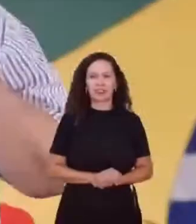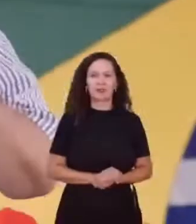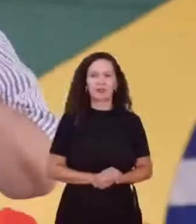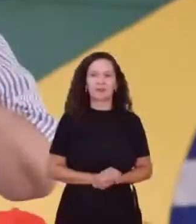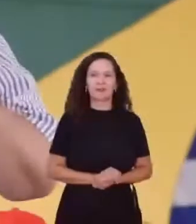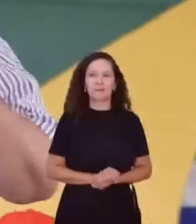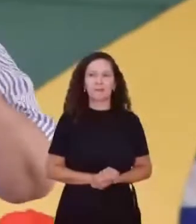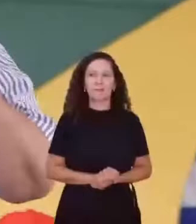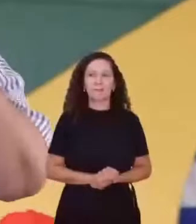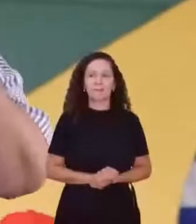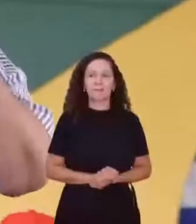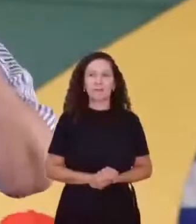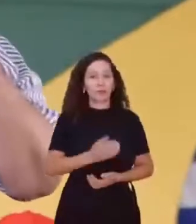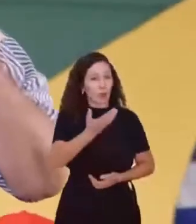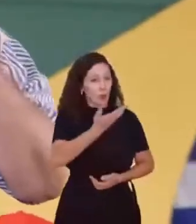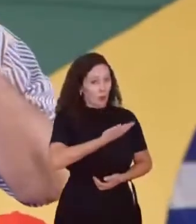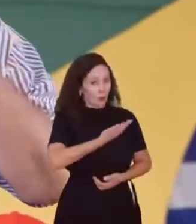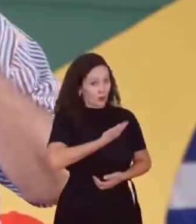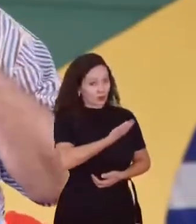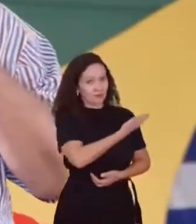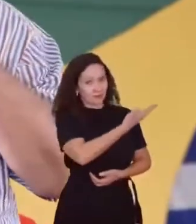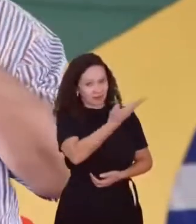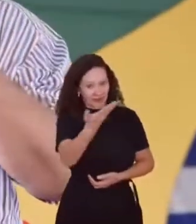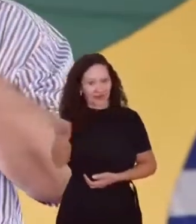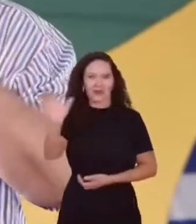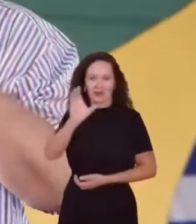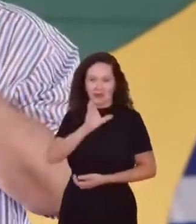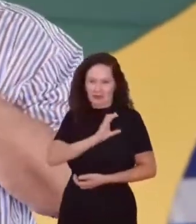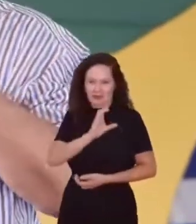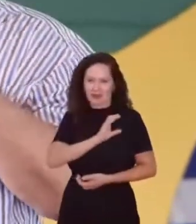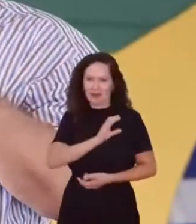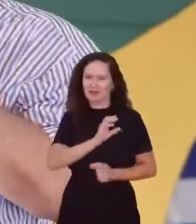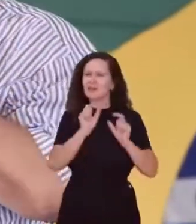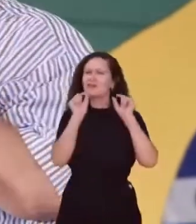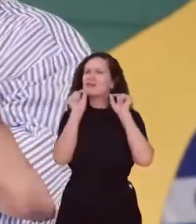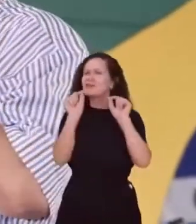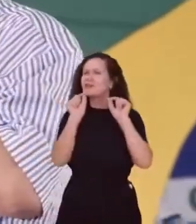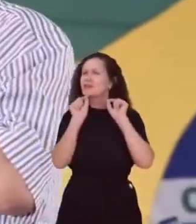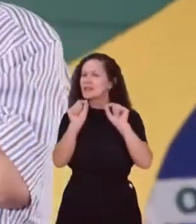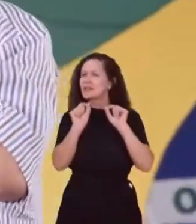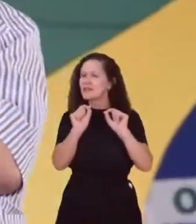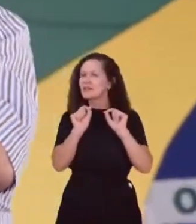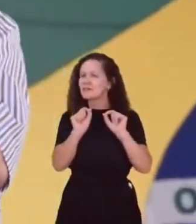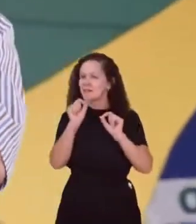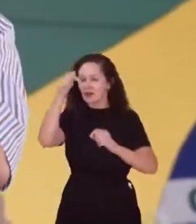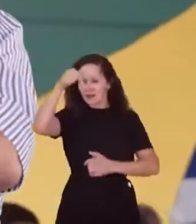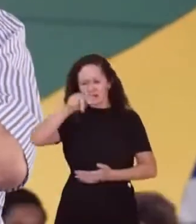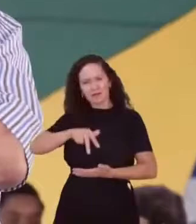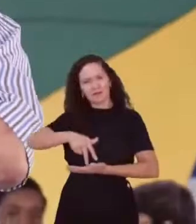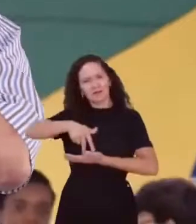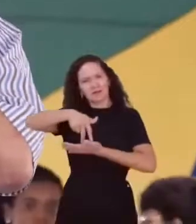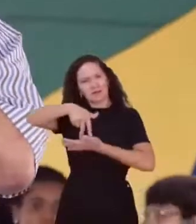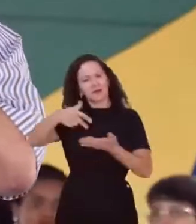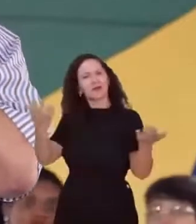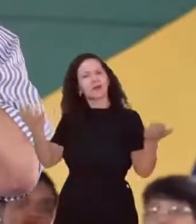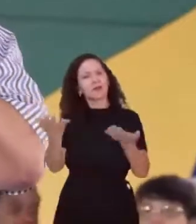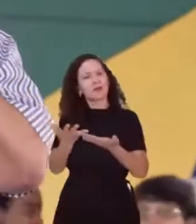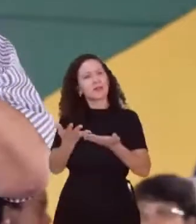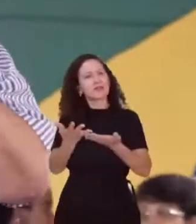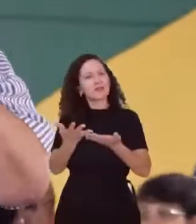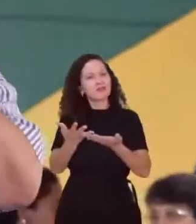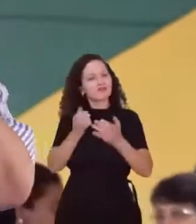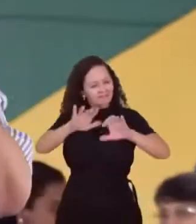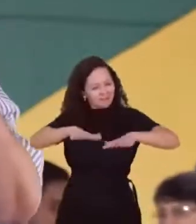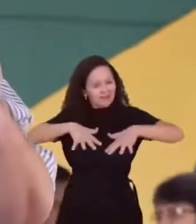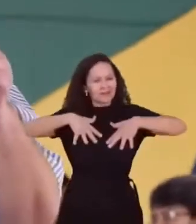Companheiros, o que faz aqui, neste palanque de um assentamento